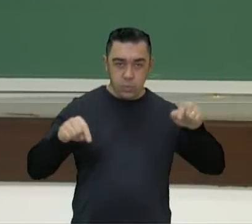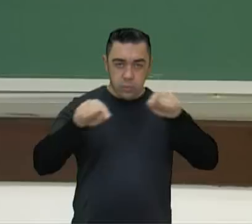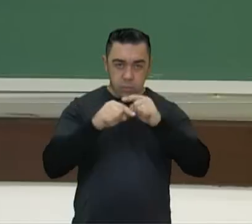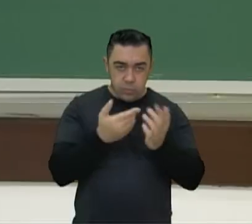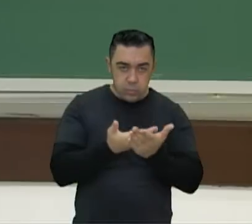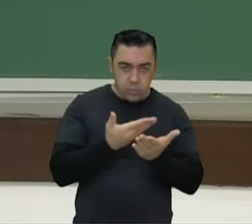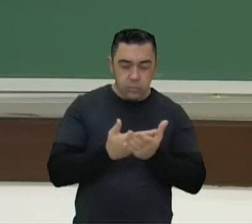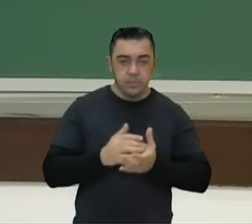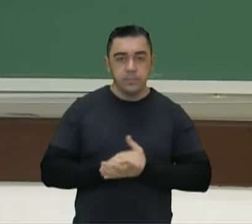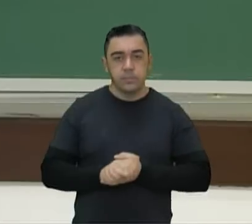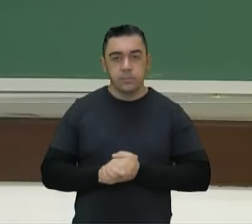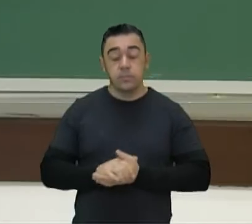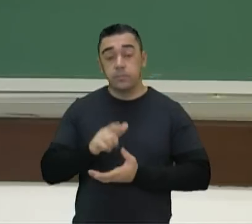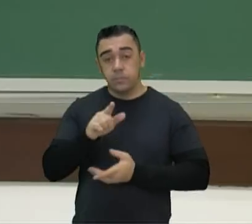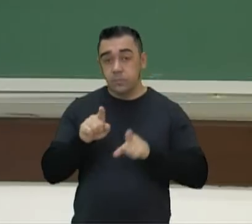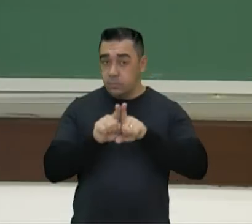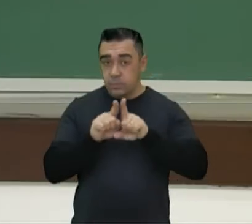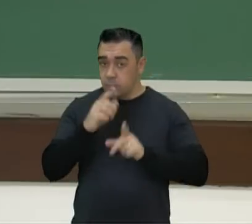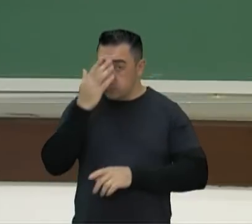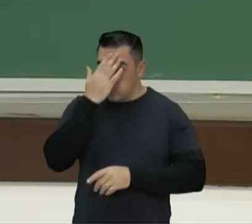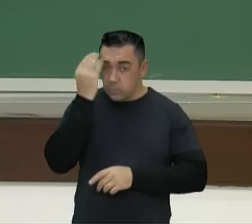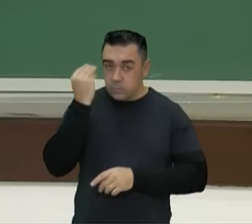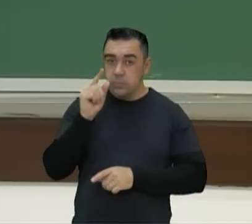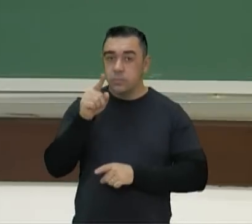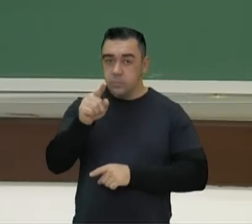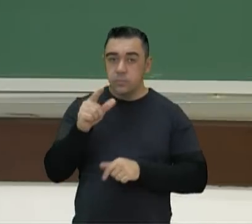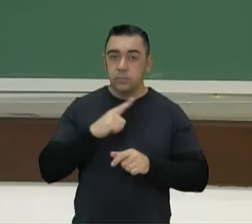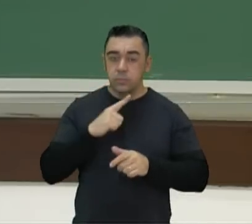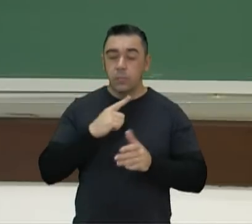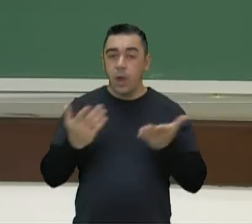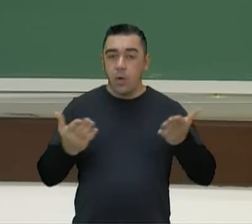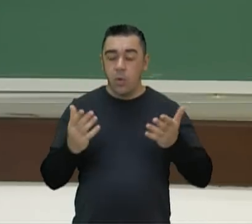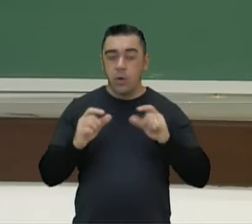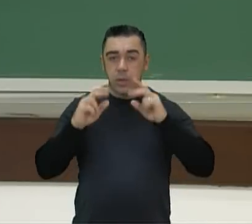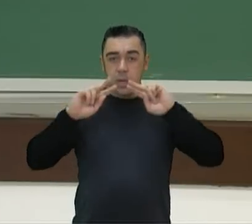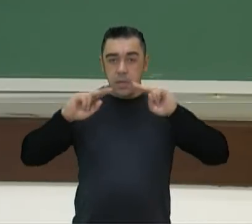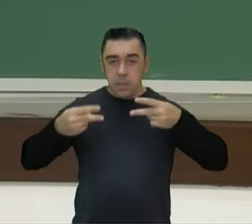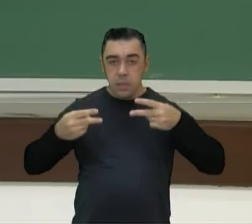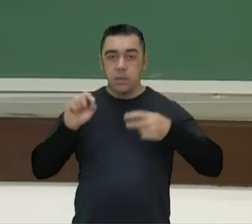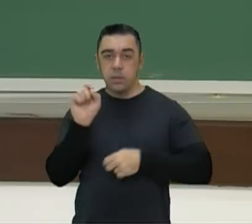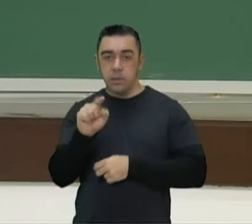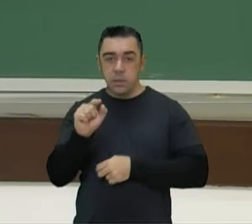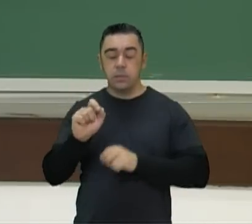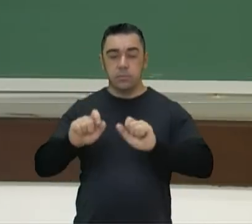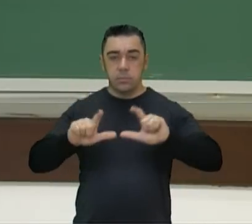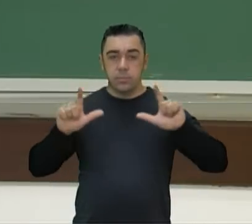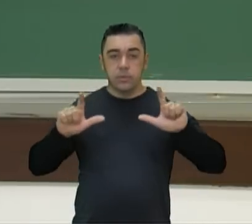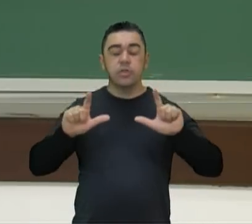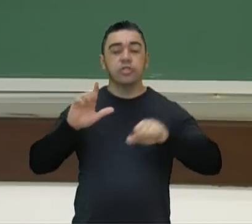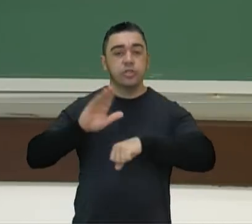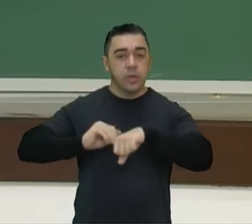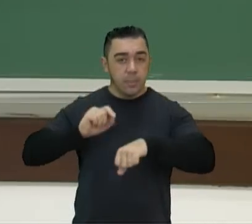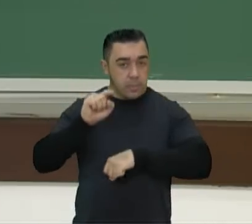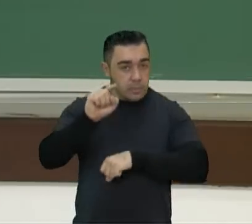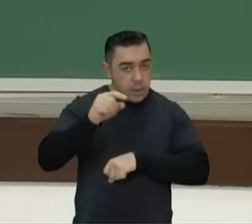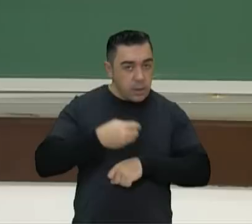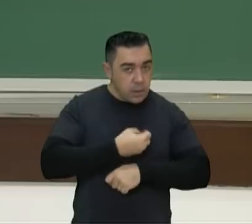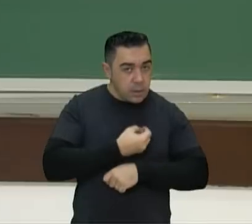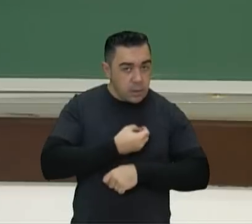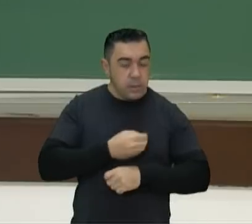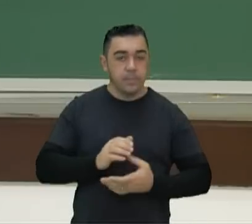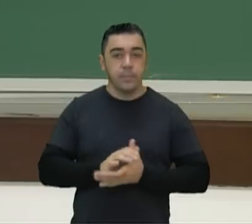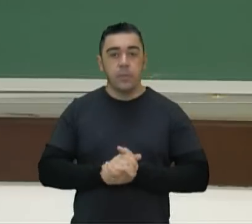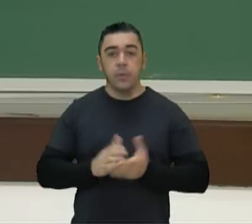esqueçam que vocês têm uma opção de preencher a chamada de vocês também no Classroom. Hoje, a nossa aula